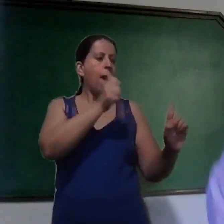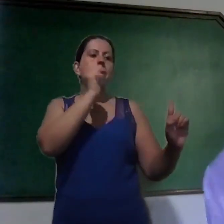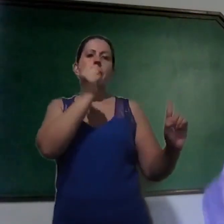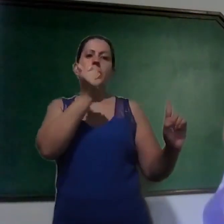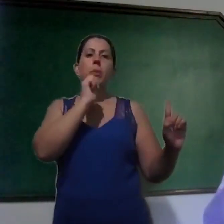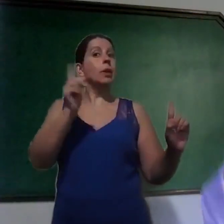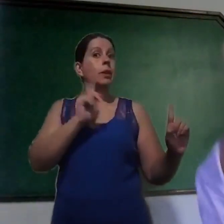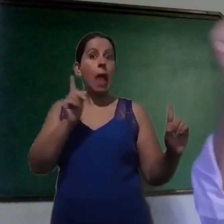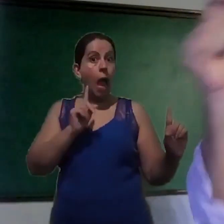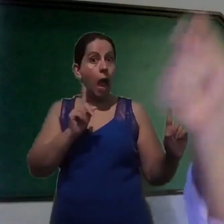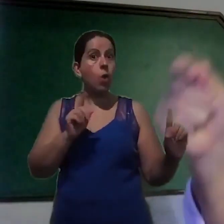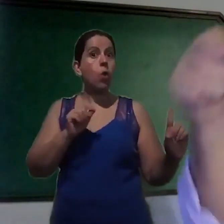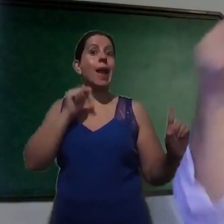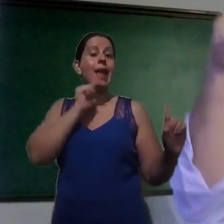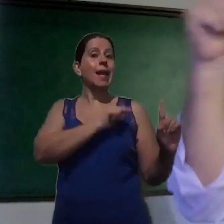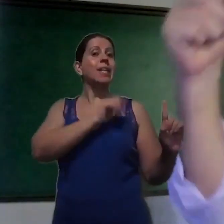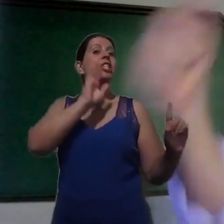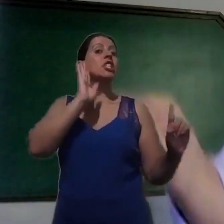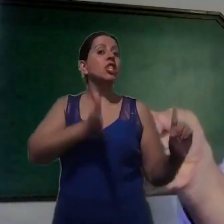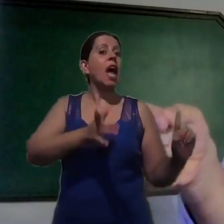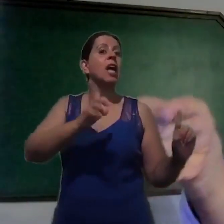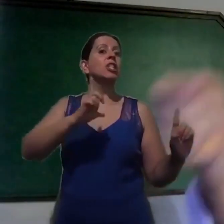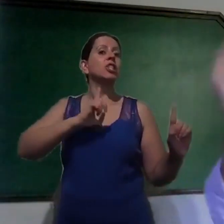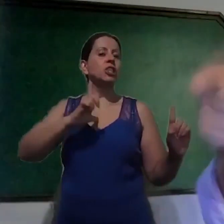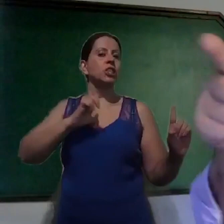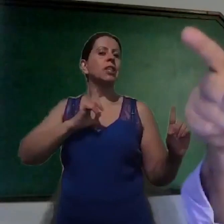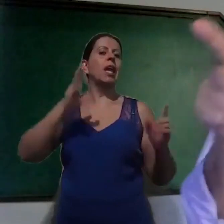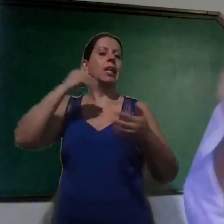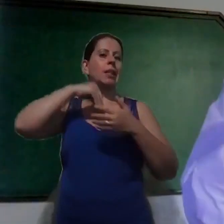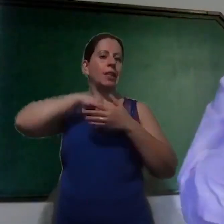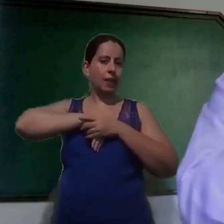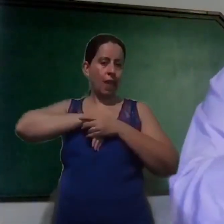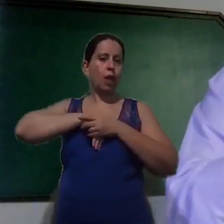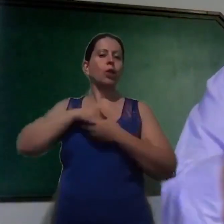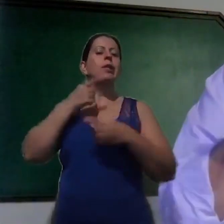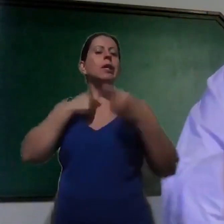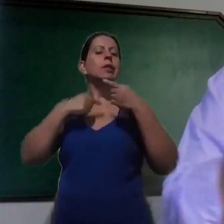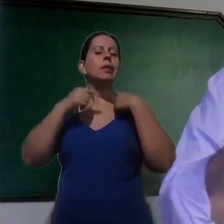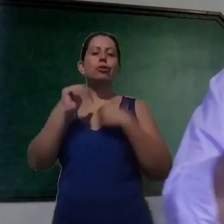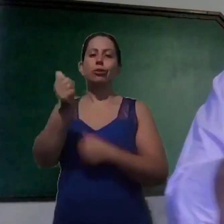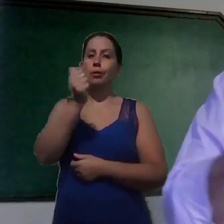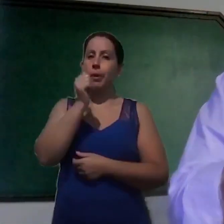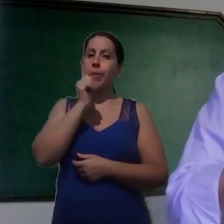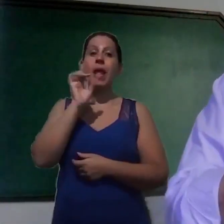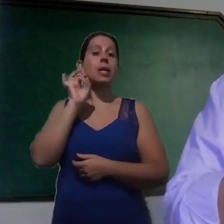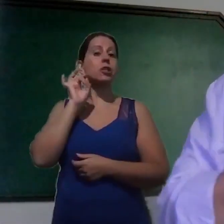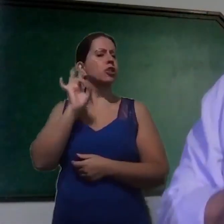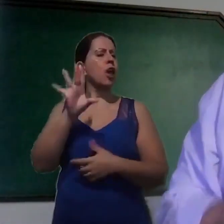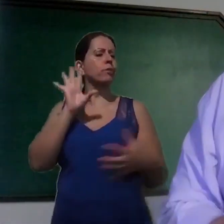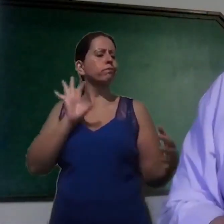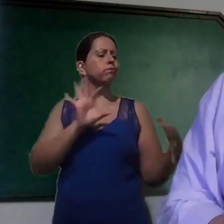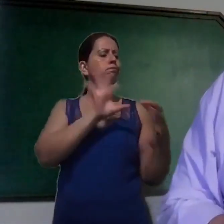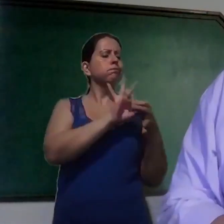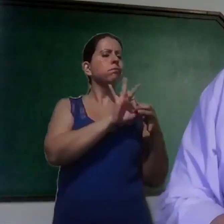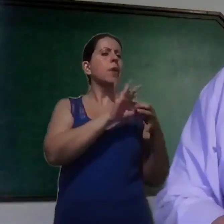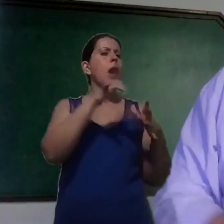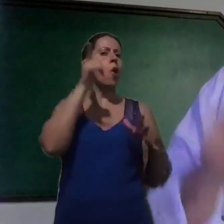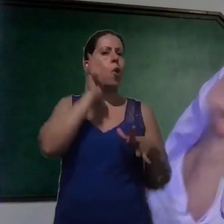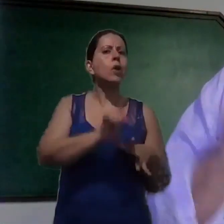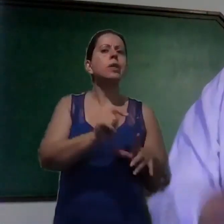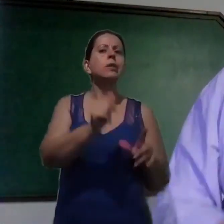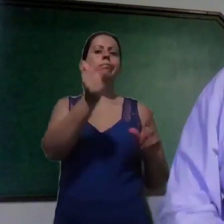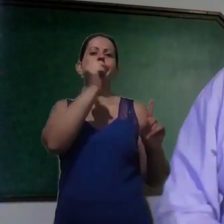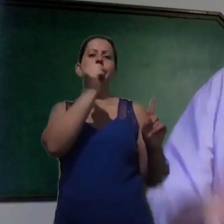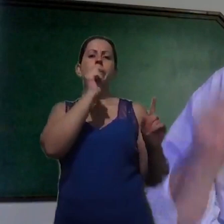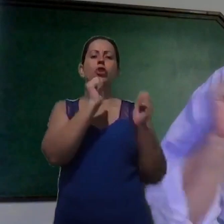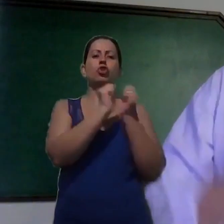tinha esse desejo do álcool. Ele só se conectou para poder beber junto com ele. E